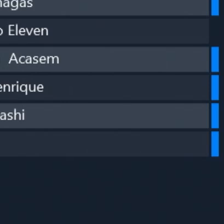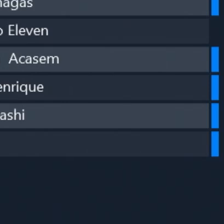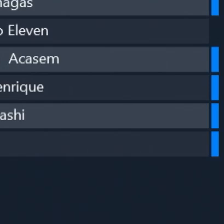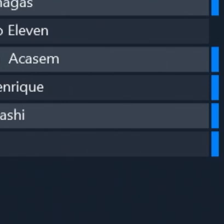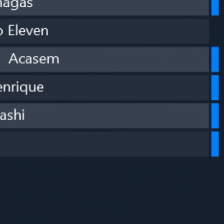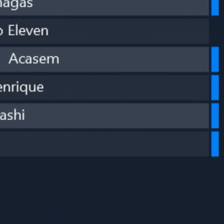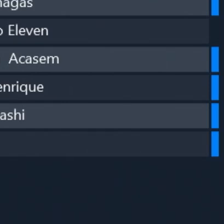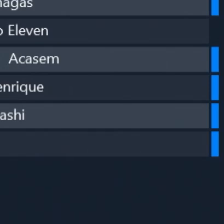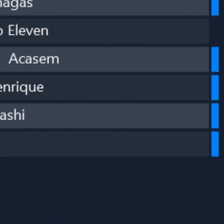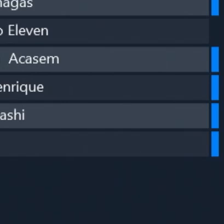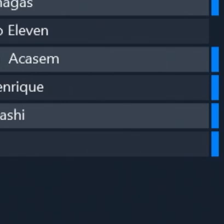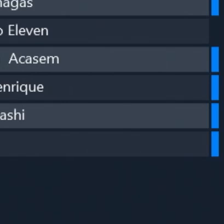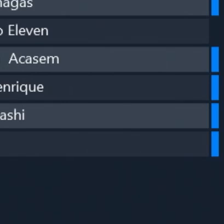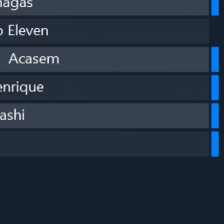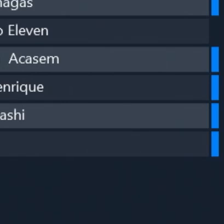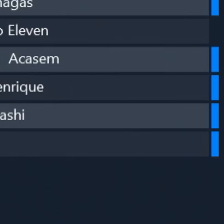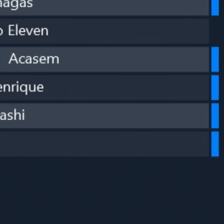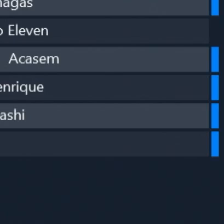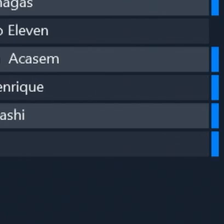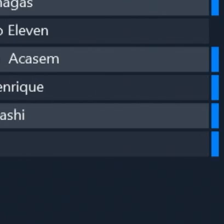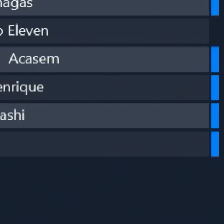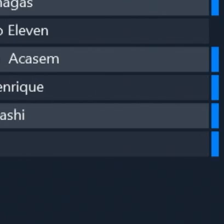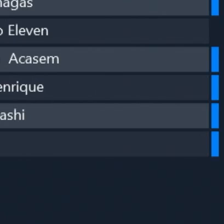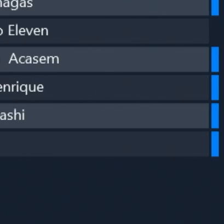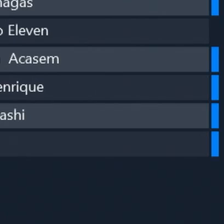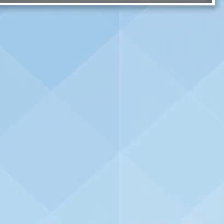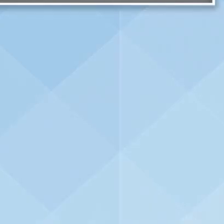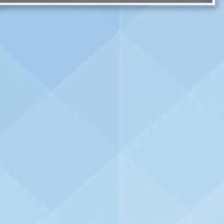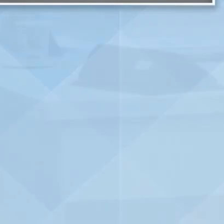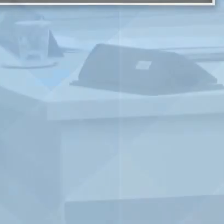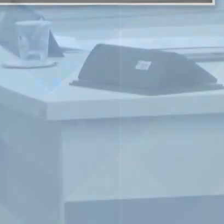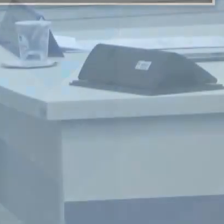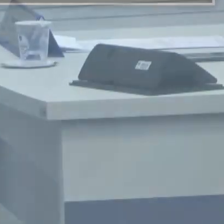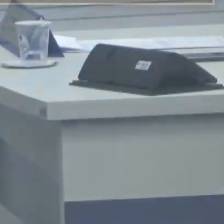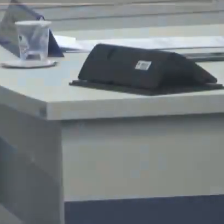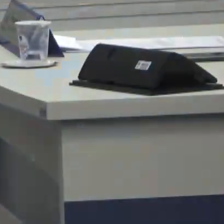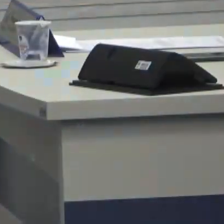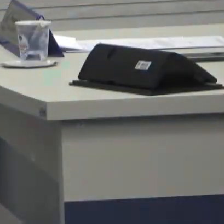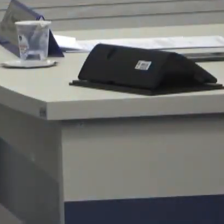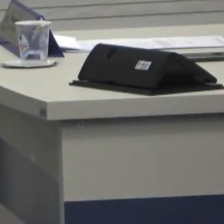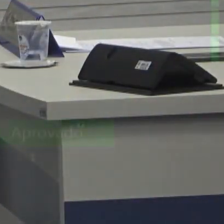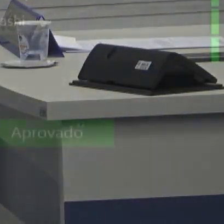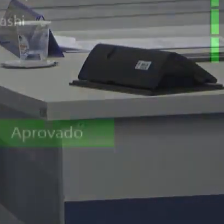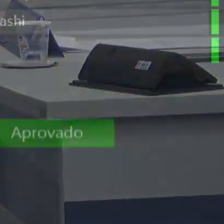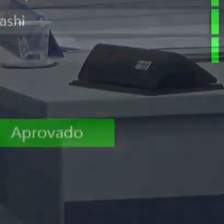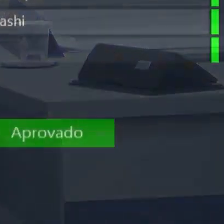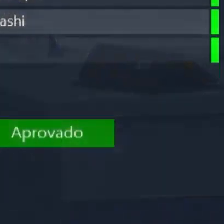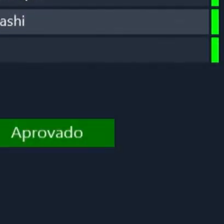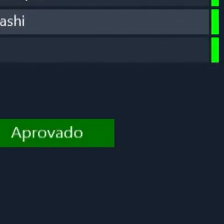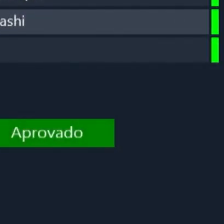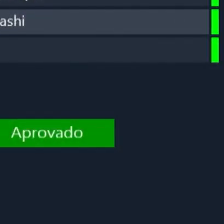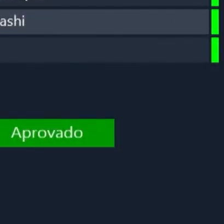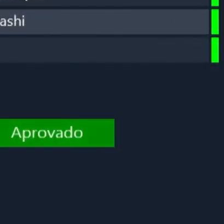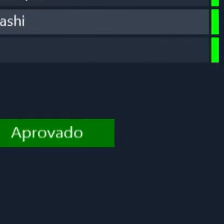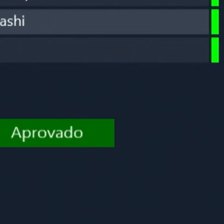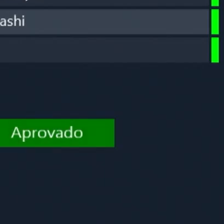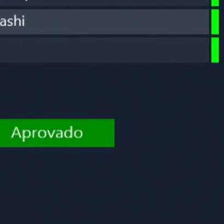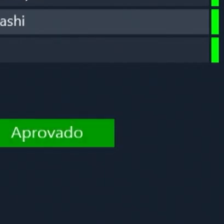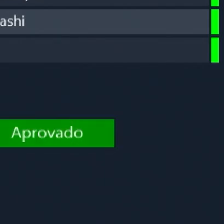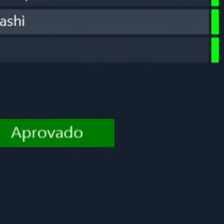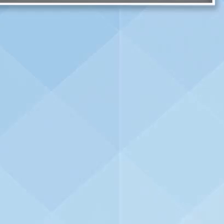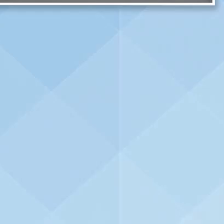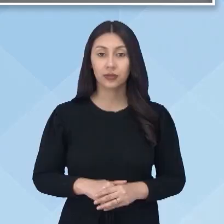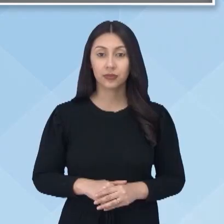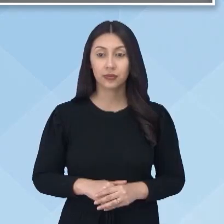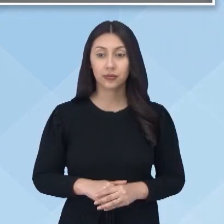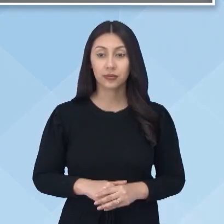Encerrada a votação. 20 votos favoráveis, senhor presidente. Com 20 votos favoráveis, está aprovado por unanimidade. Em discussão,